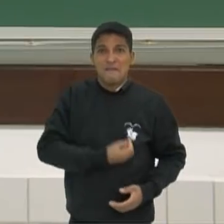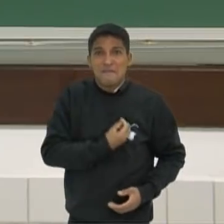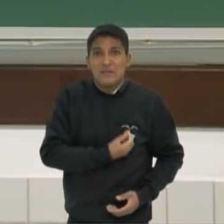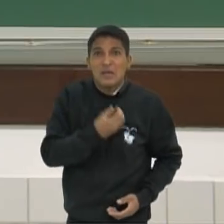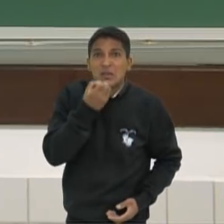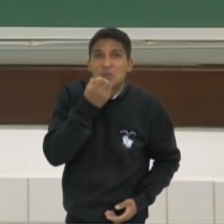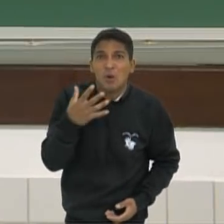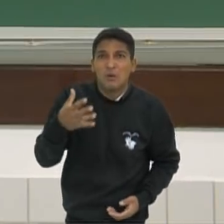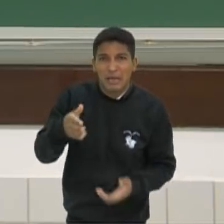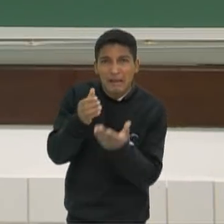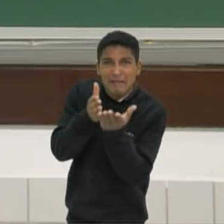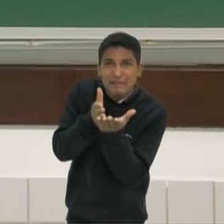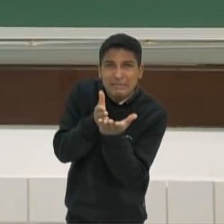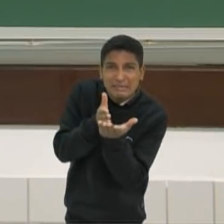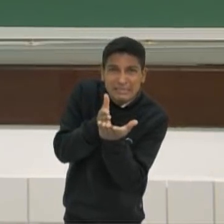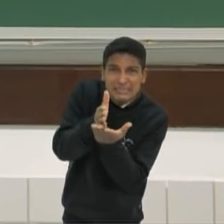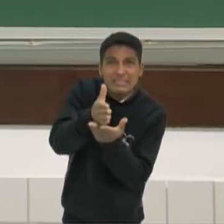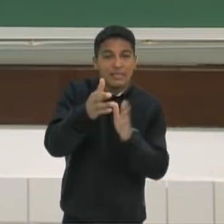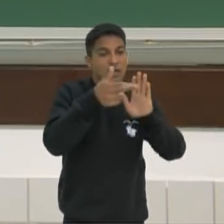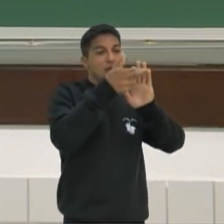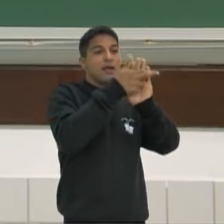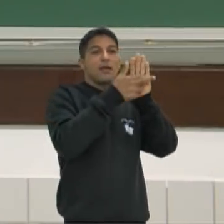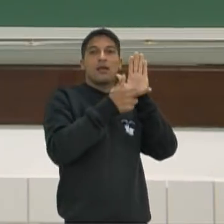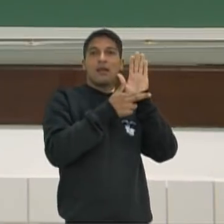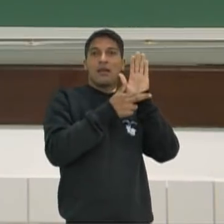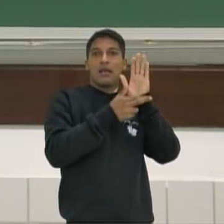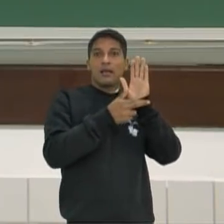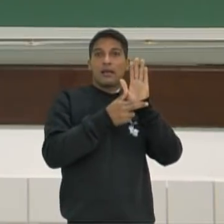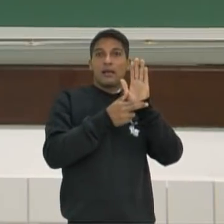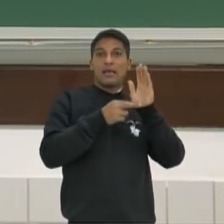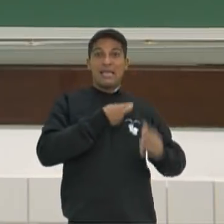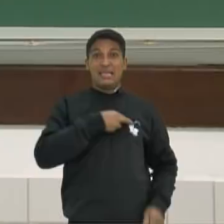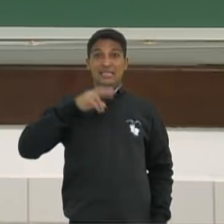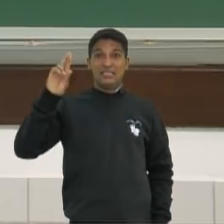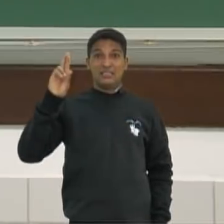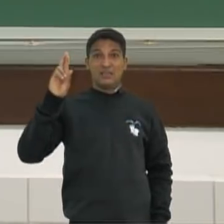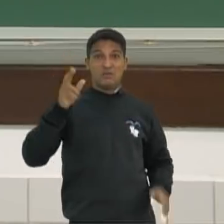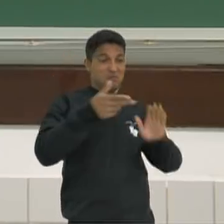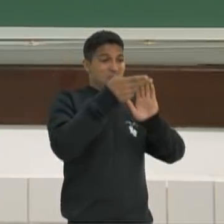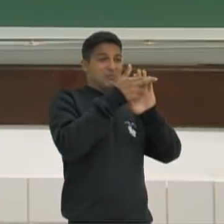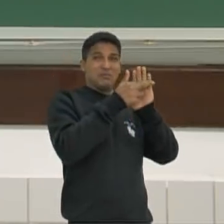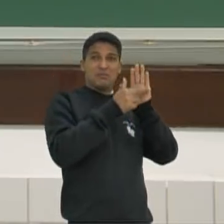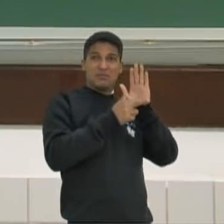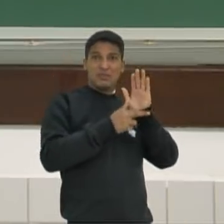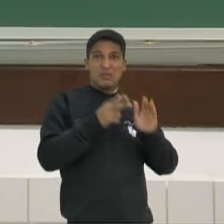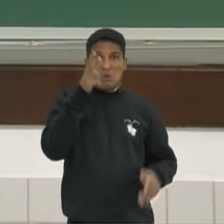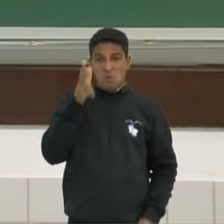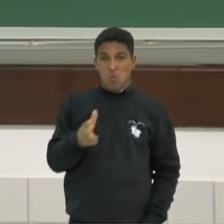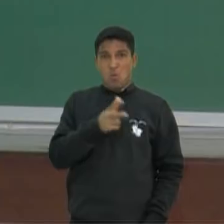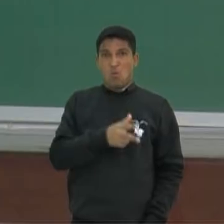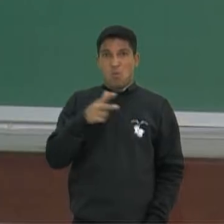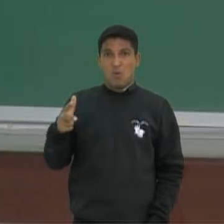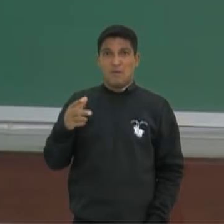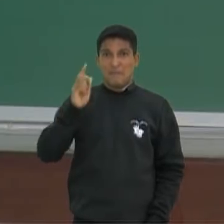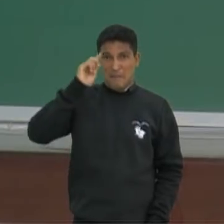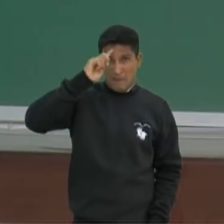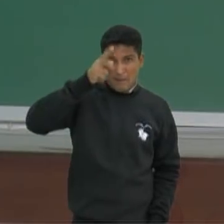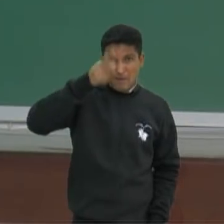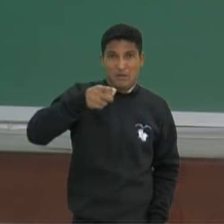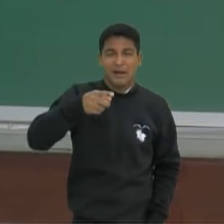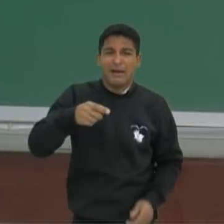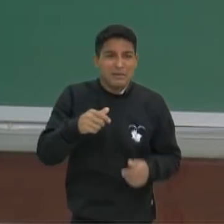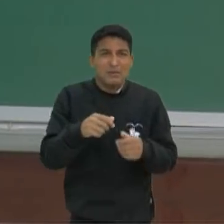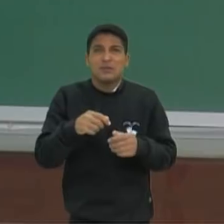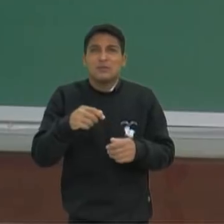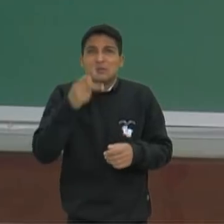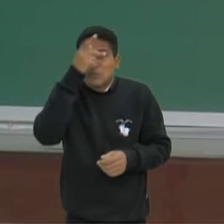buscar, seguindo todas aquelas ideias ao qual são determinadas pelo clero, a qualquer momento, né,